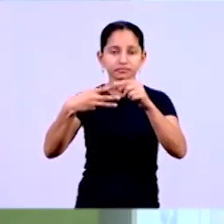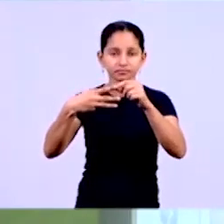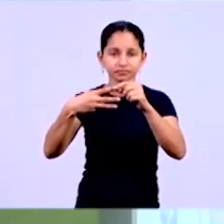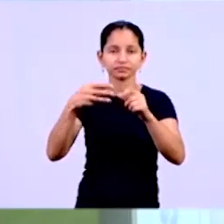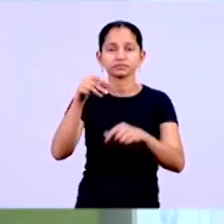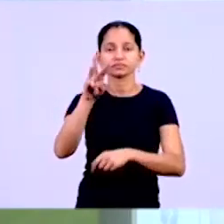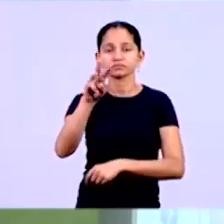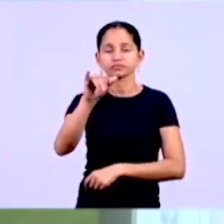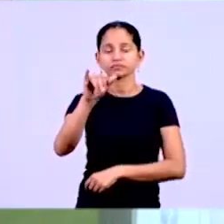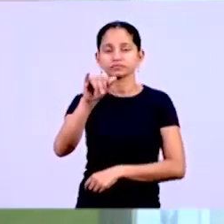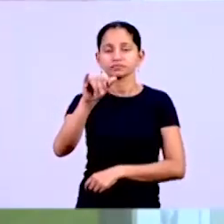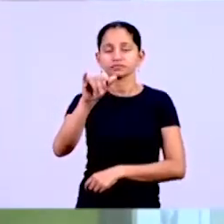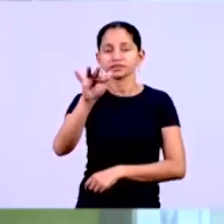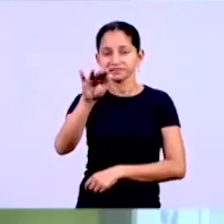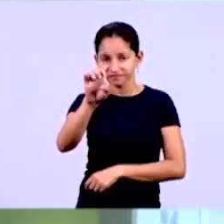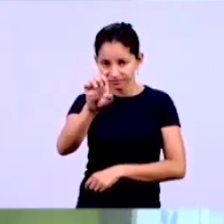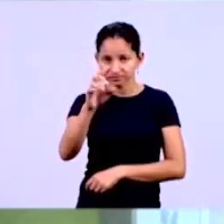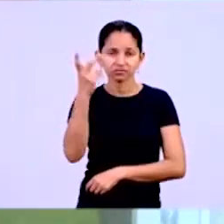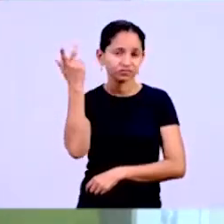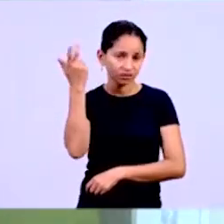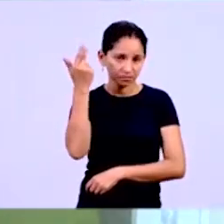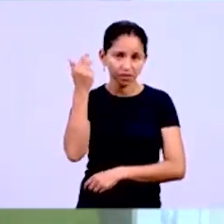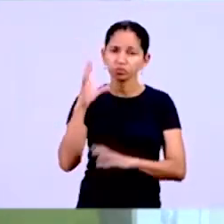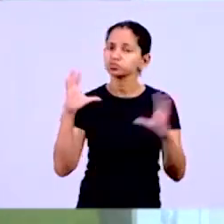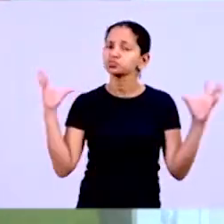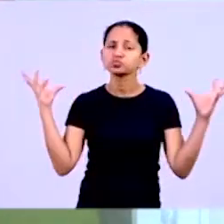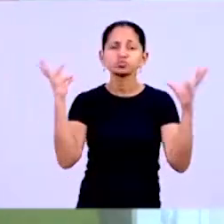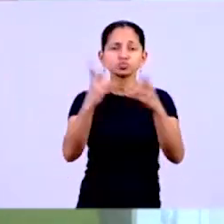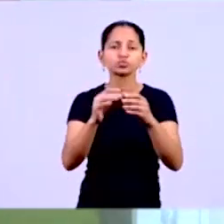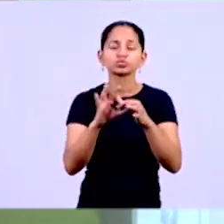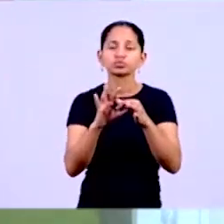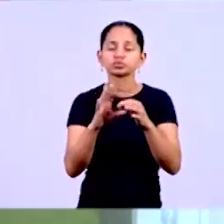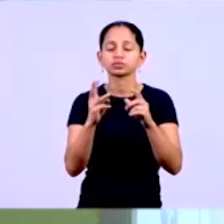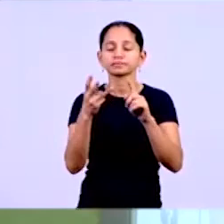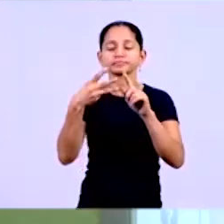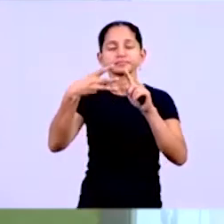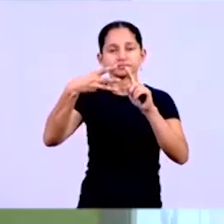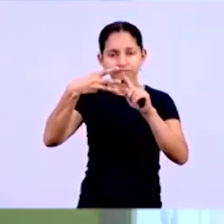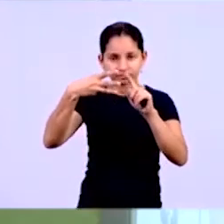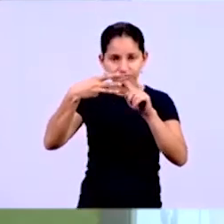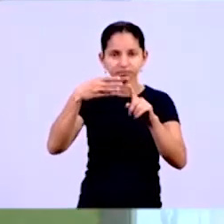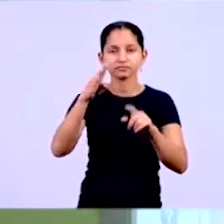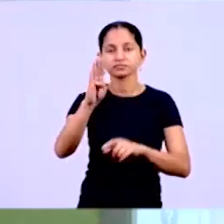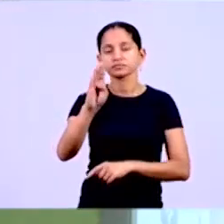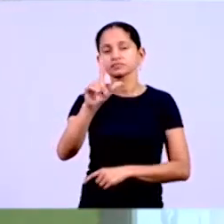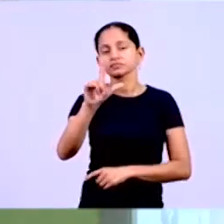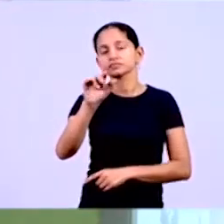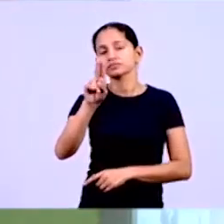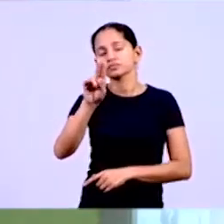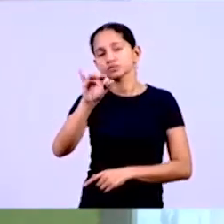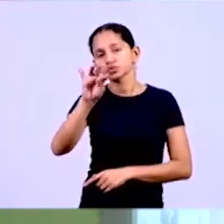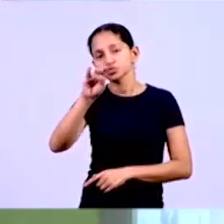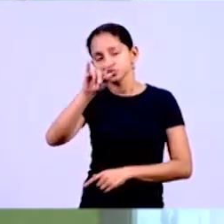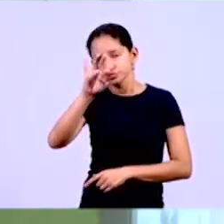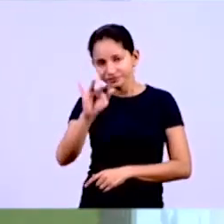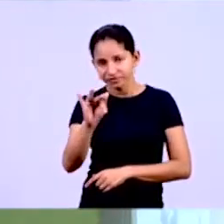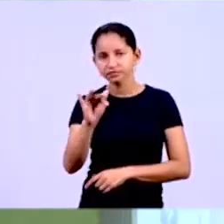né? O Wi-Fi é o que conecta todos os computadores. O Bluetooth, ele tem uma distância menor, mas